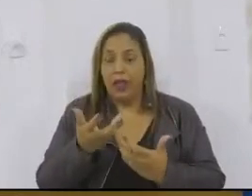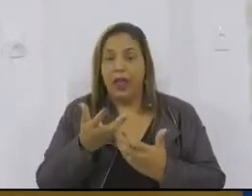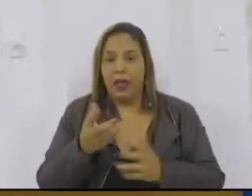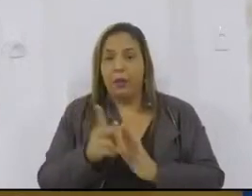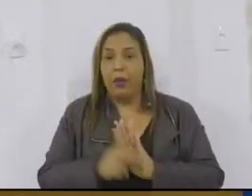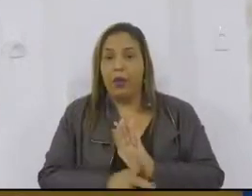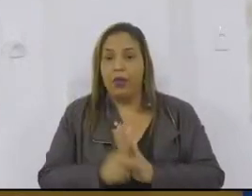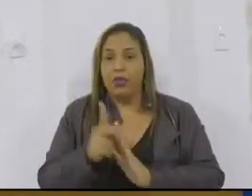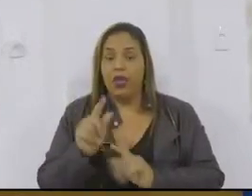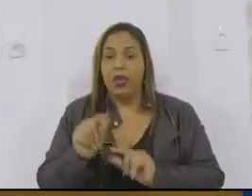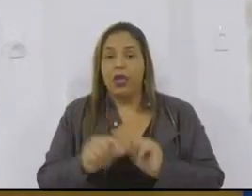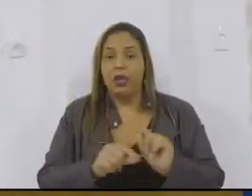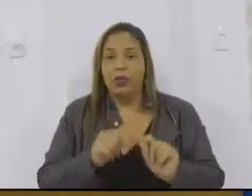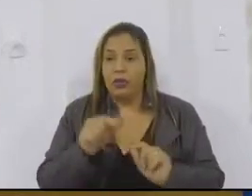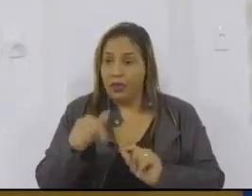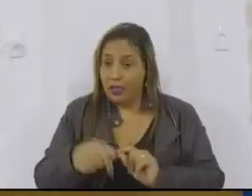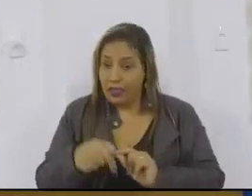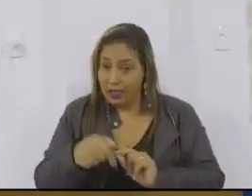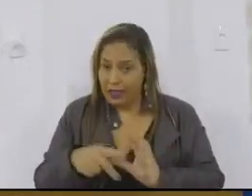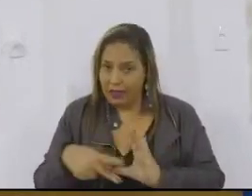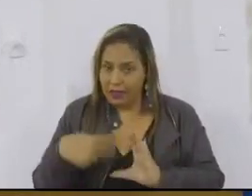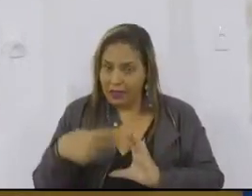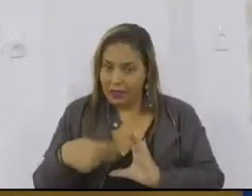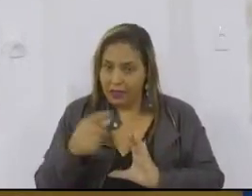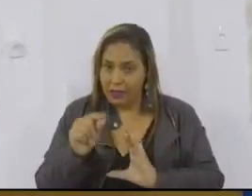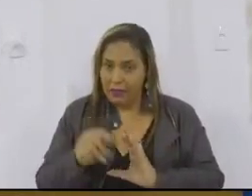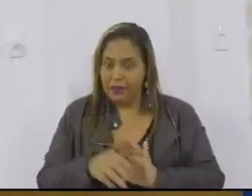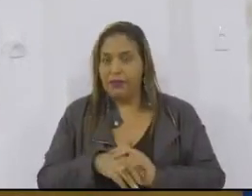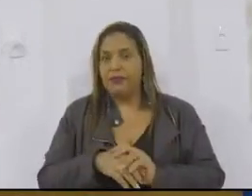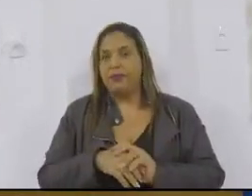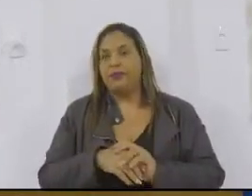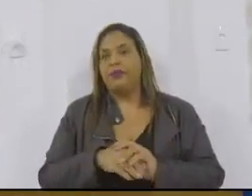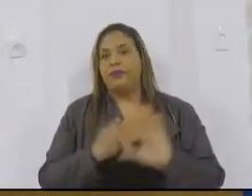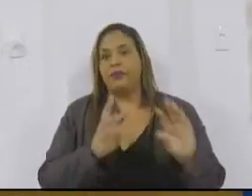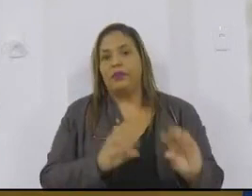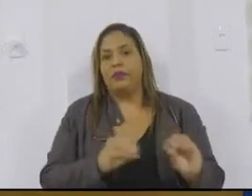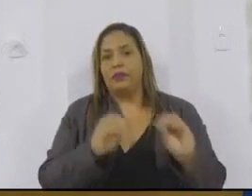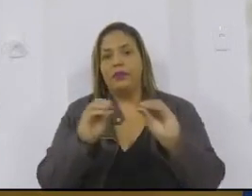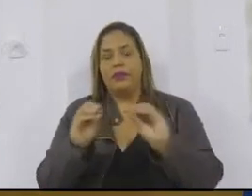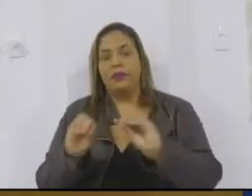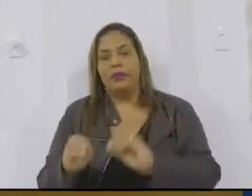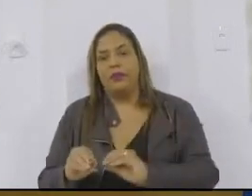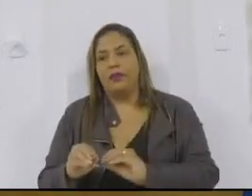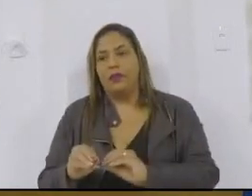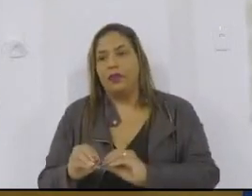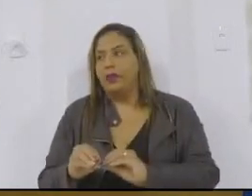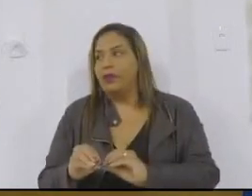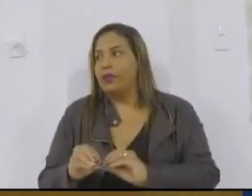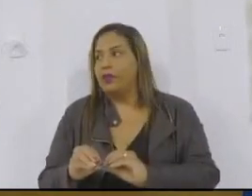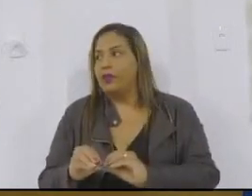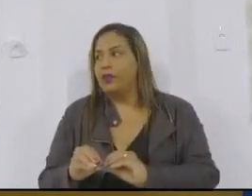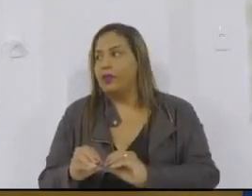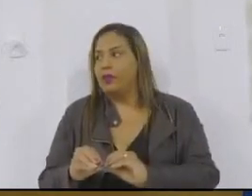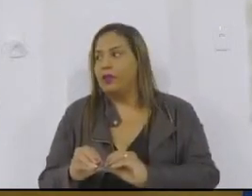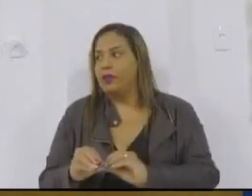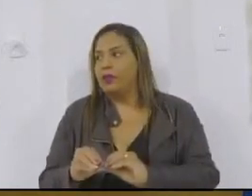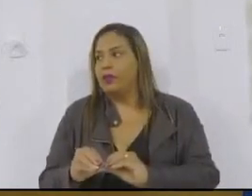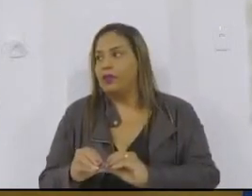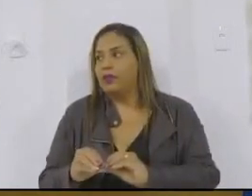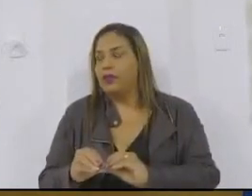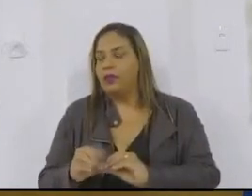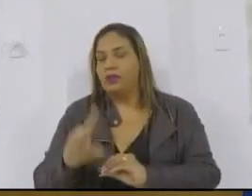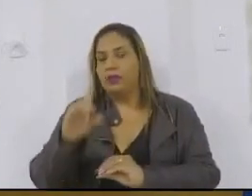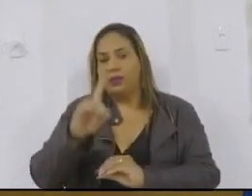projeto que está tramitando aqui na casa, a transferência da diretoria, né,